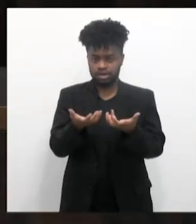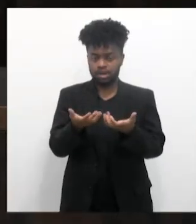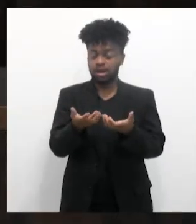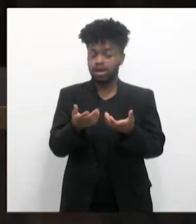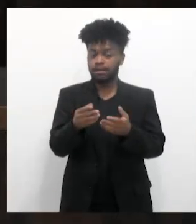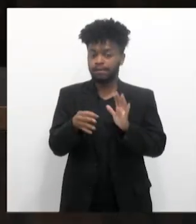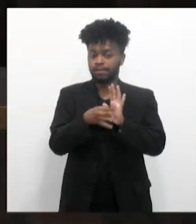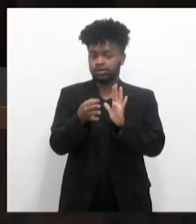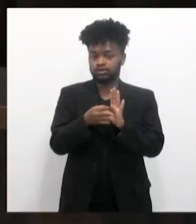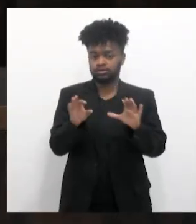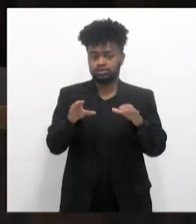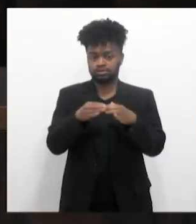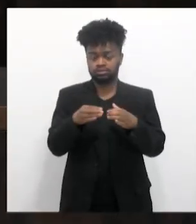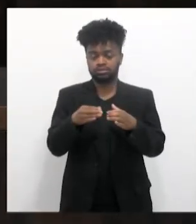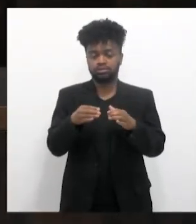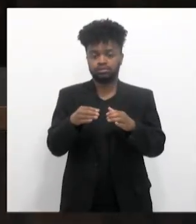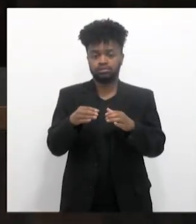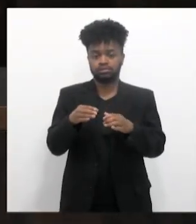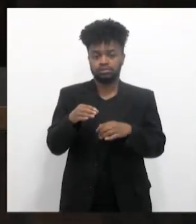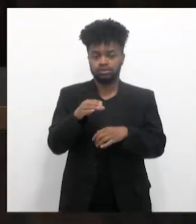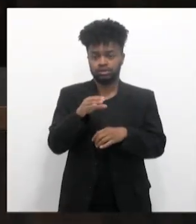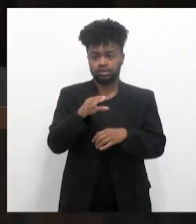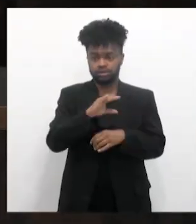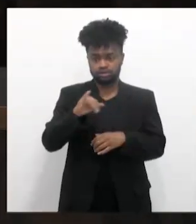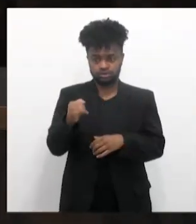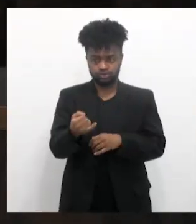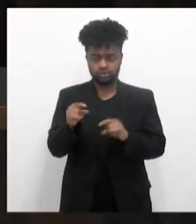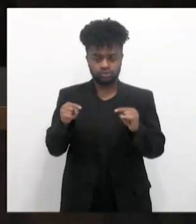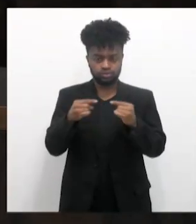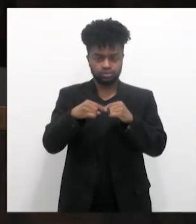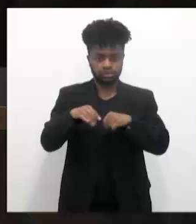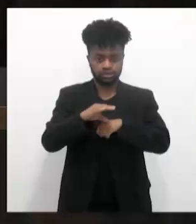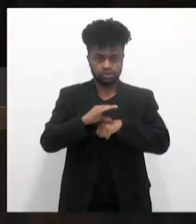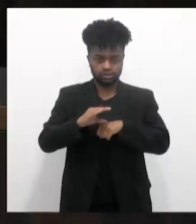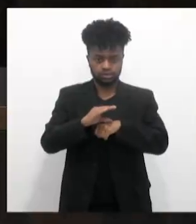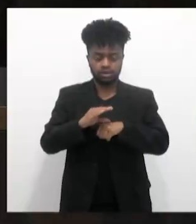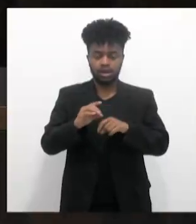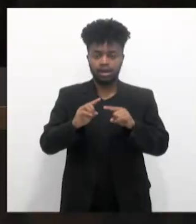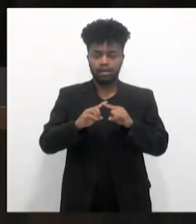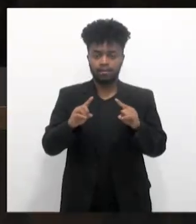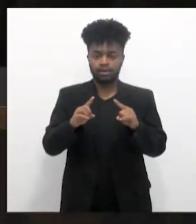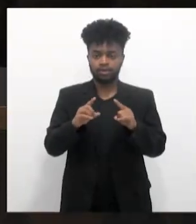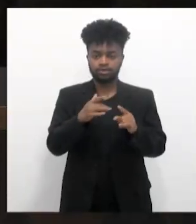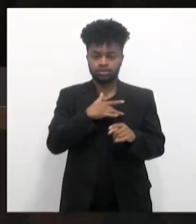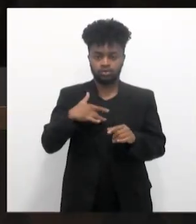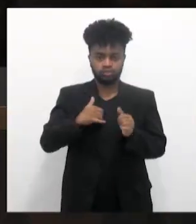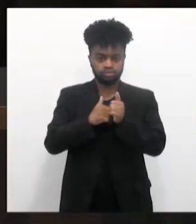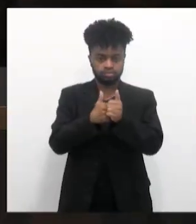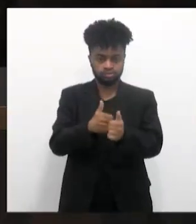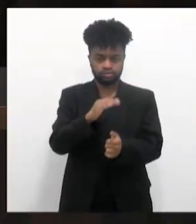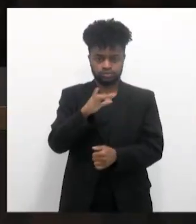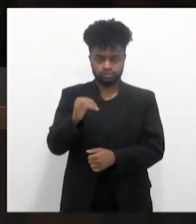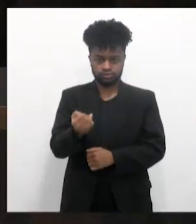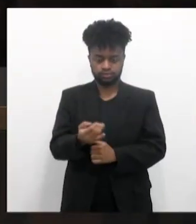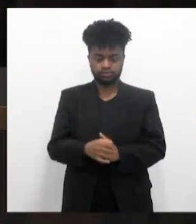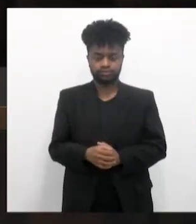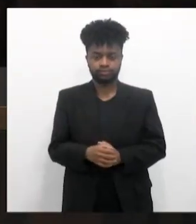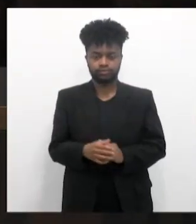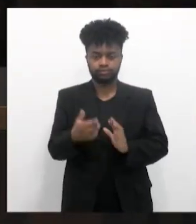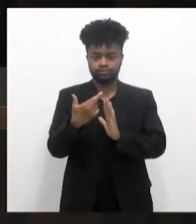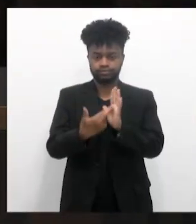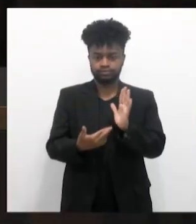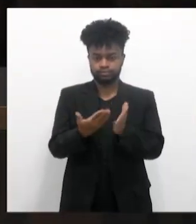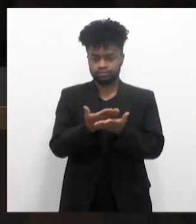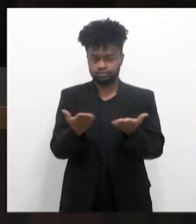pela constitucionalidade com emenda e de saúde favorável com a emenda da Comissão de Constituição e Justiça.